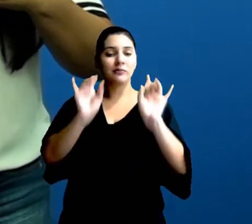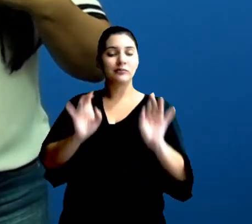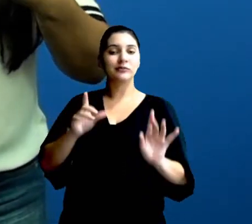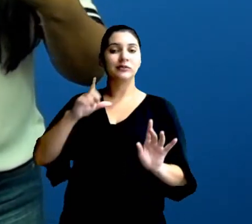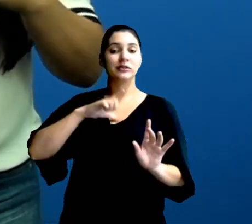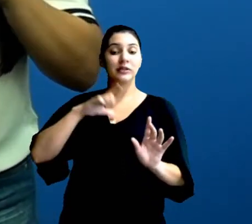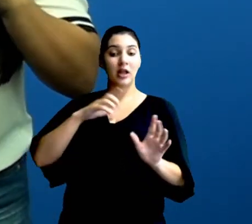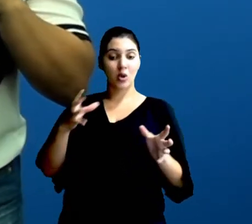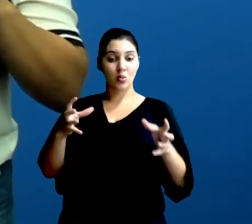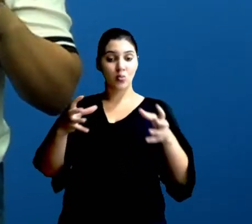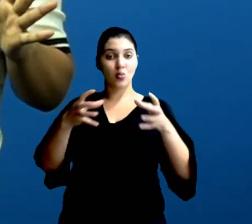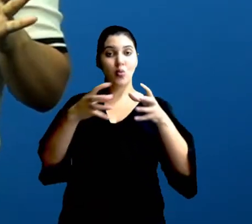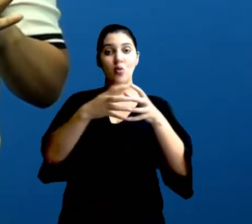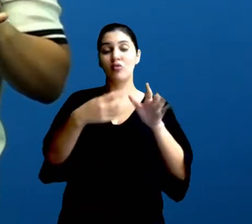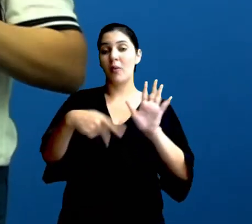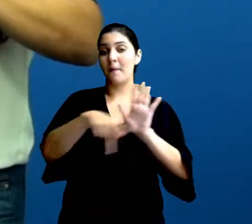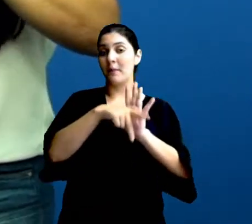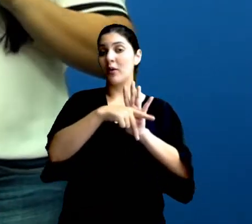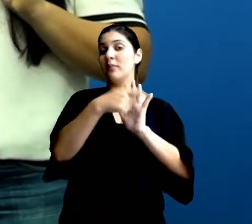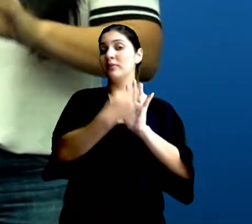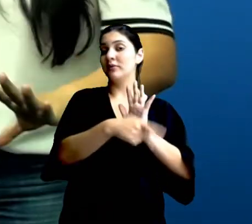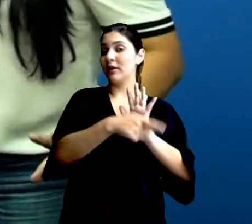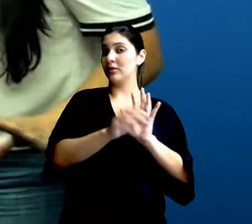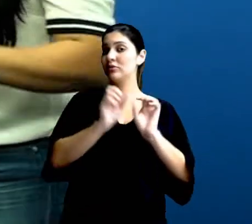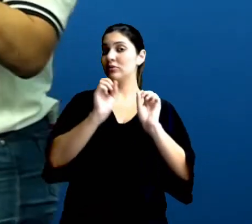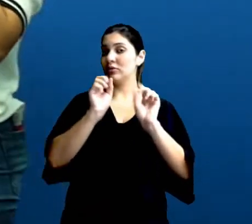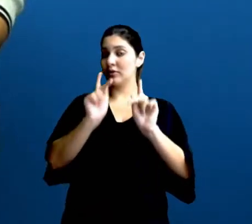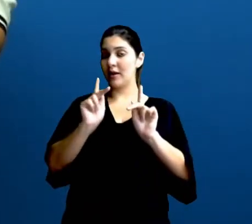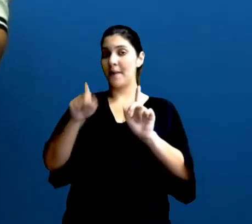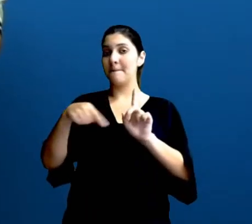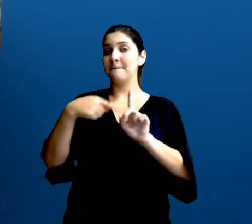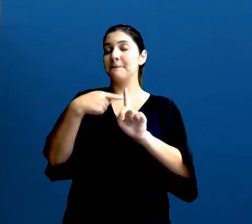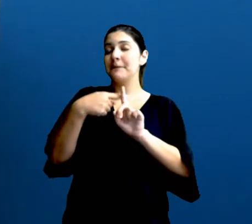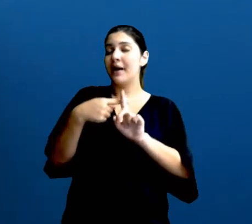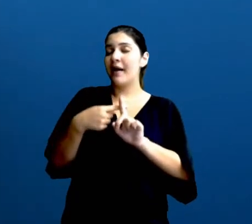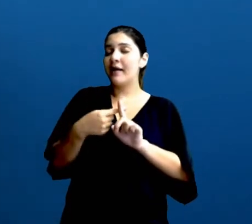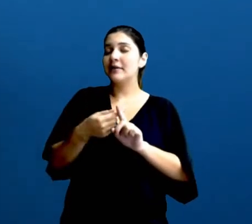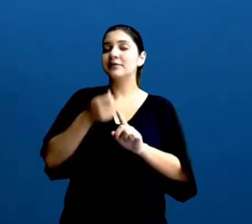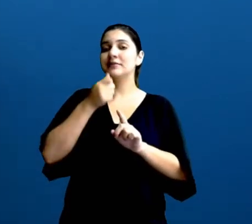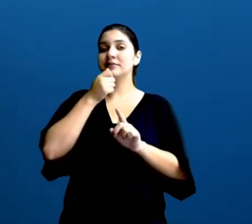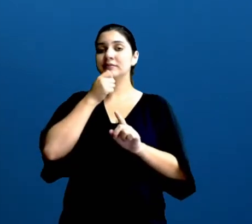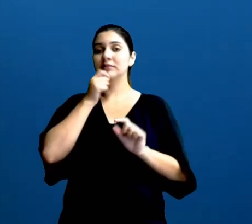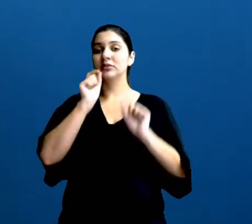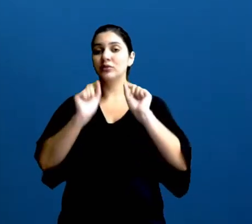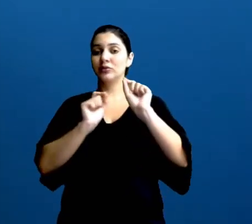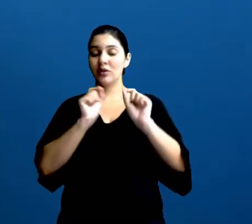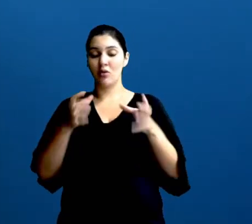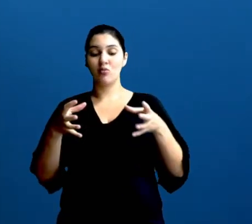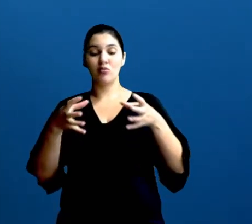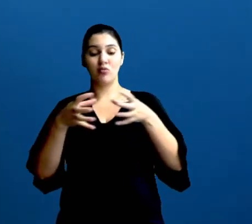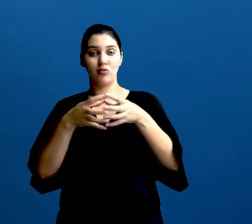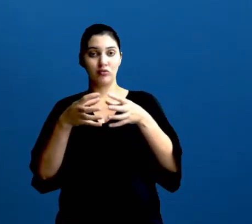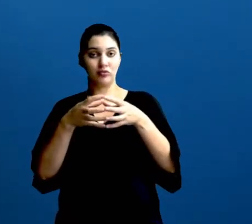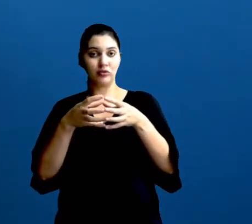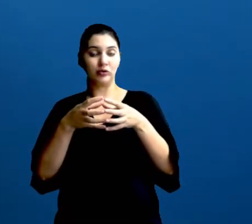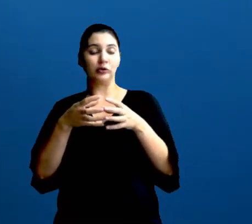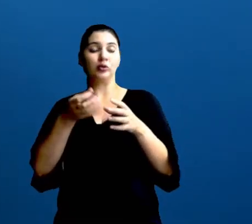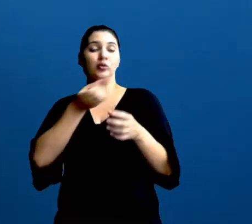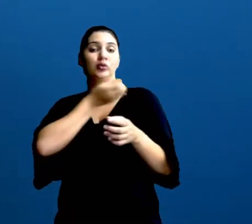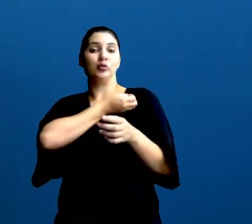possuem um conjunto só para eles, tá? Mas, por enquanto, os conjuntos dos